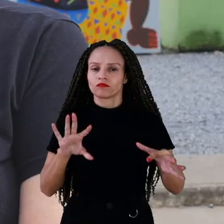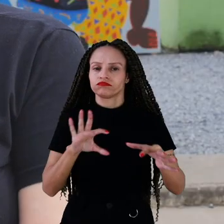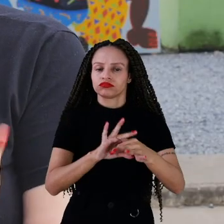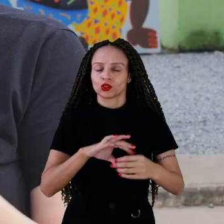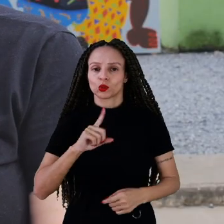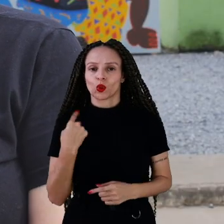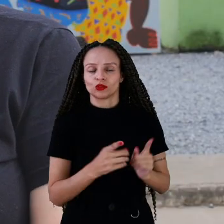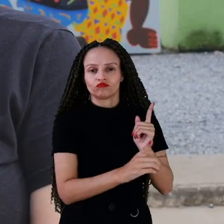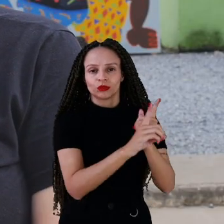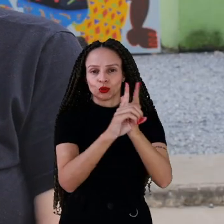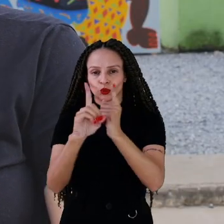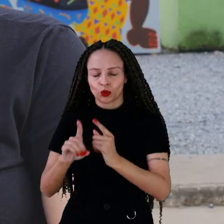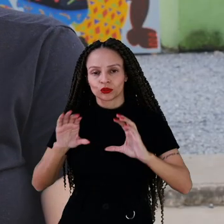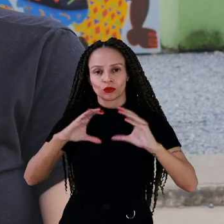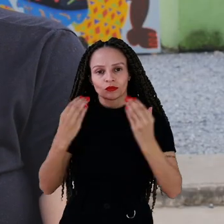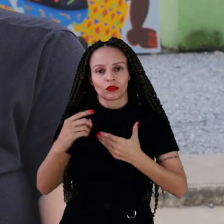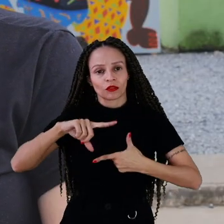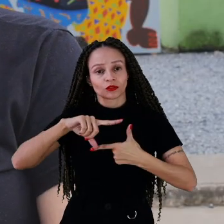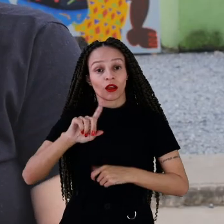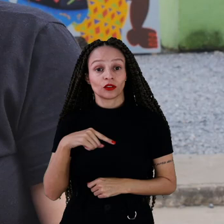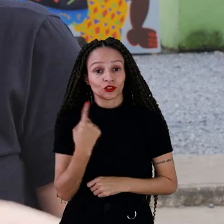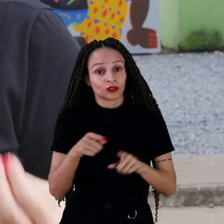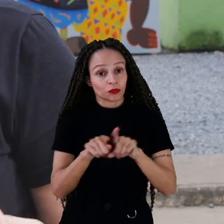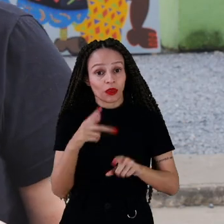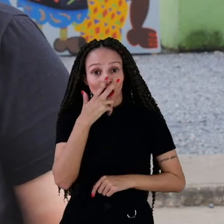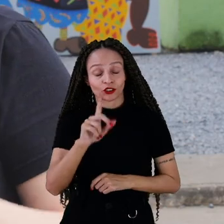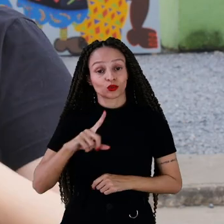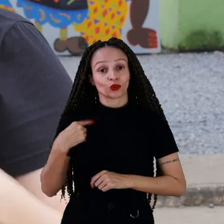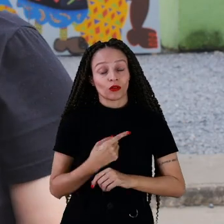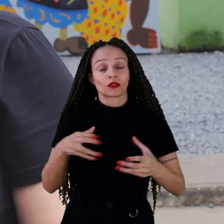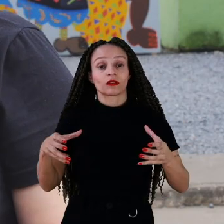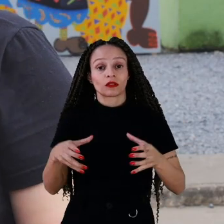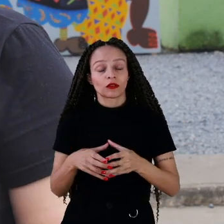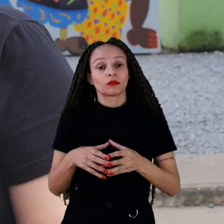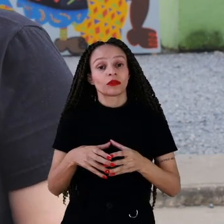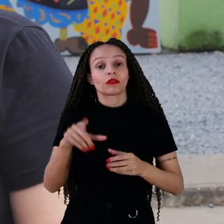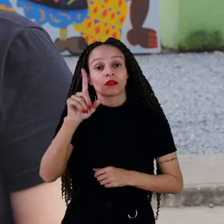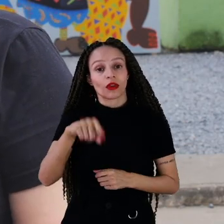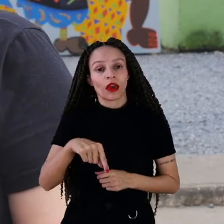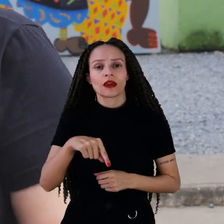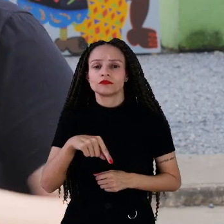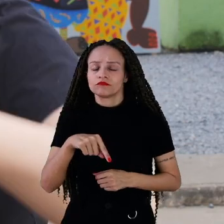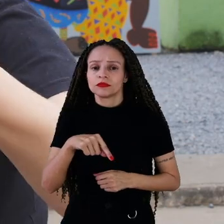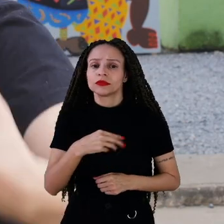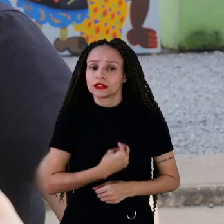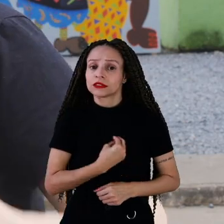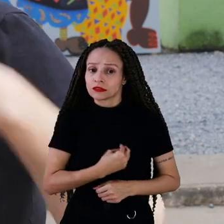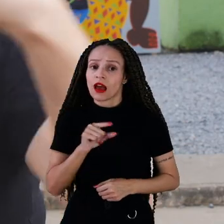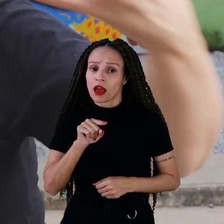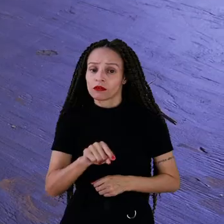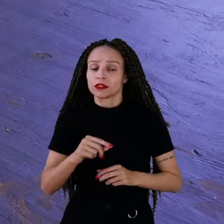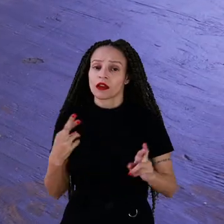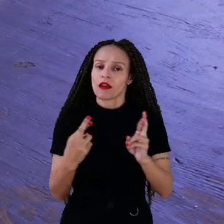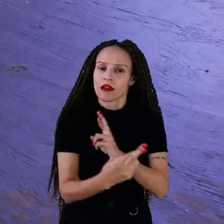partir dos nossos encontros com as comunidades tradicionais, a gente também acha que a nossa equipe está ali